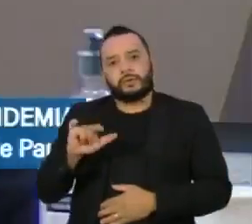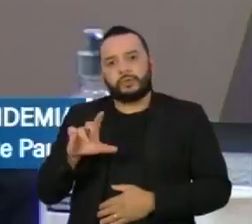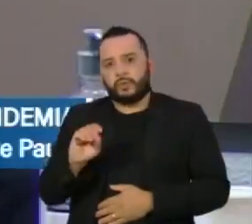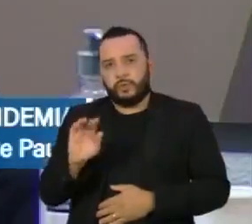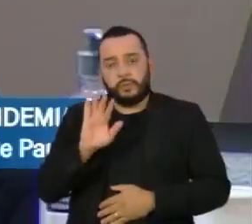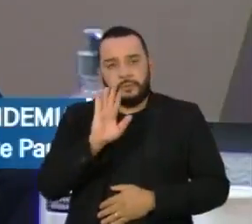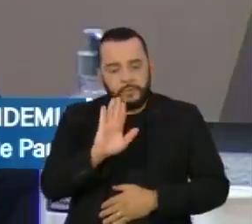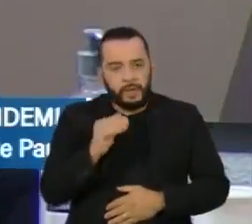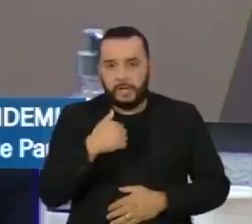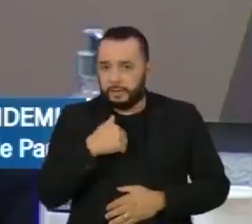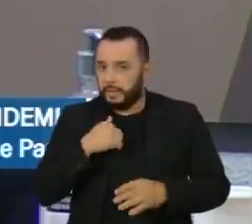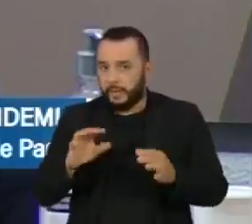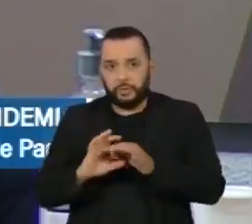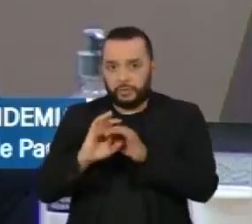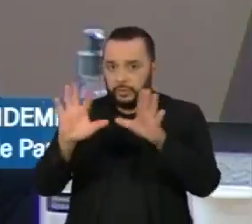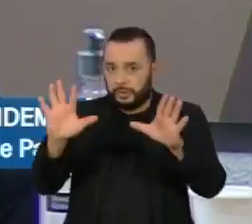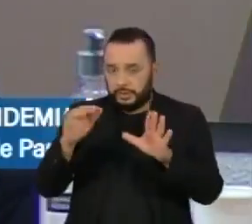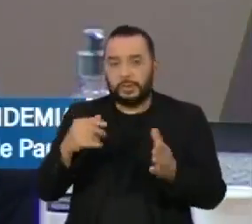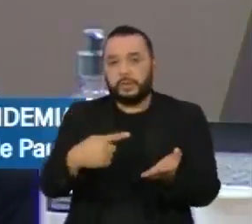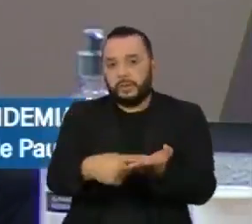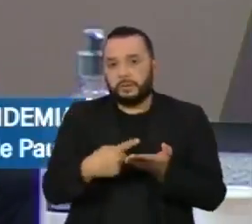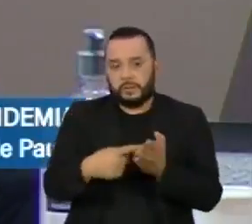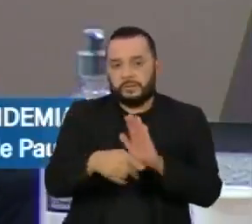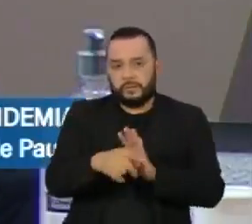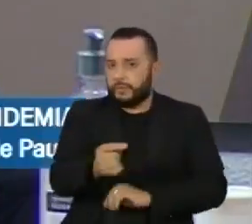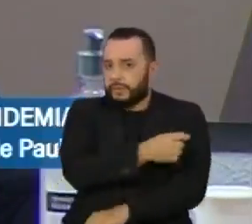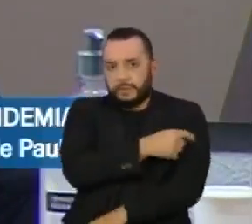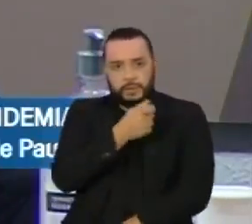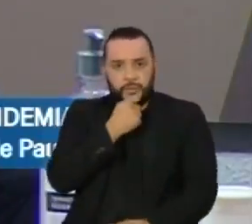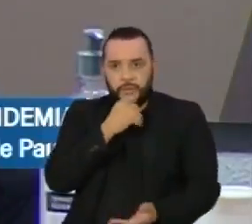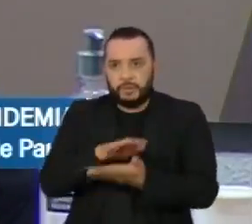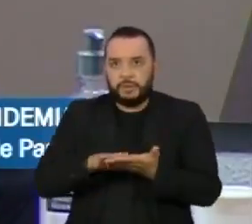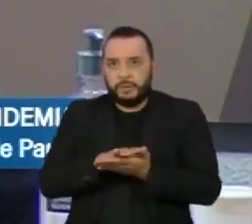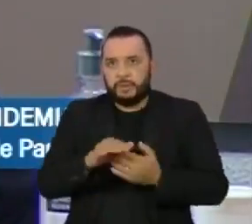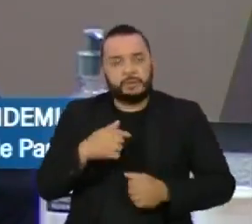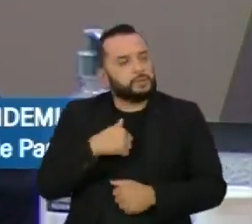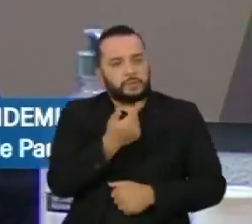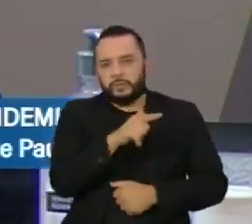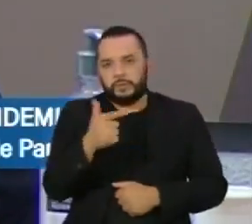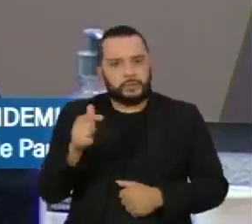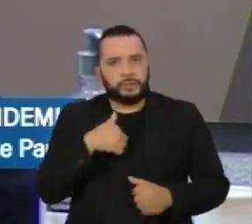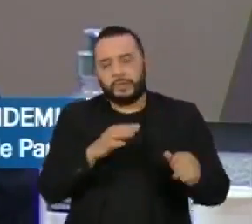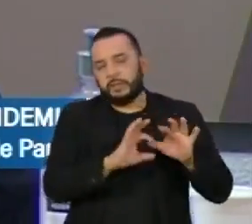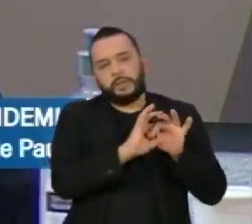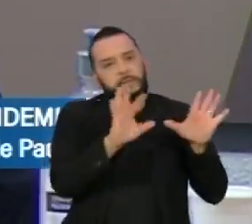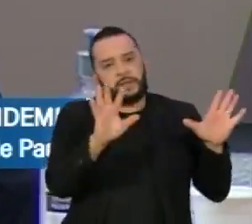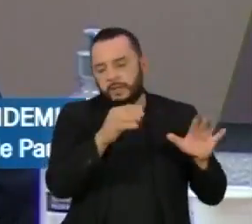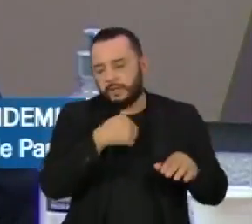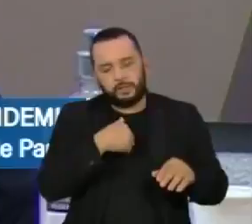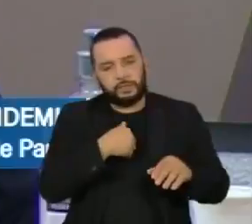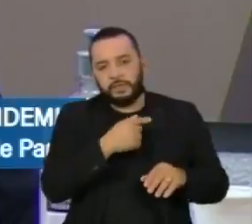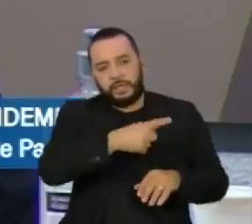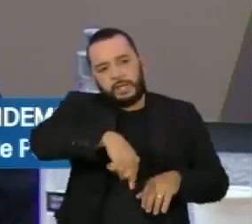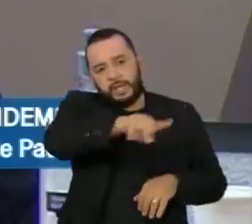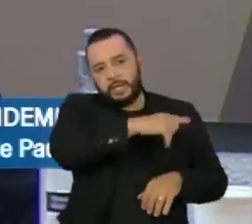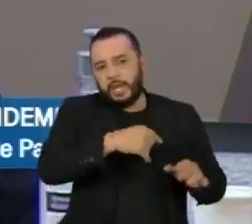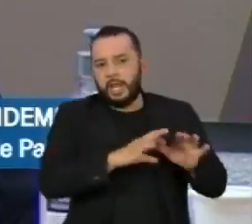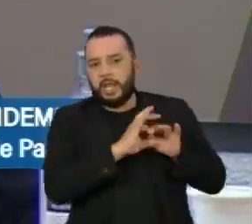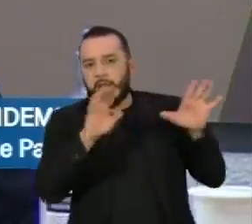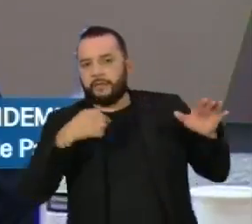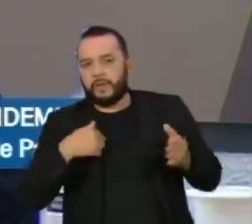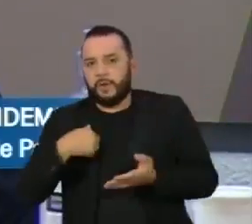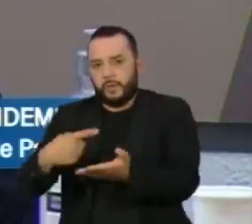negou ter tido aval de autoridades para negociar vacinas. Não recebi nenhum aval de nenhuma autoridade